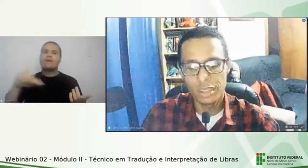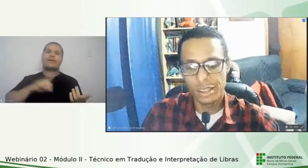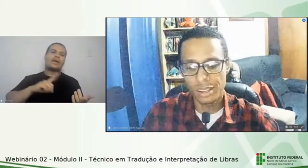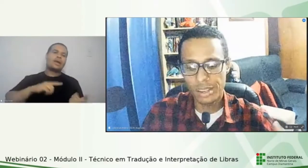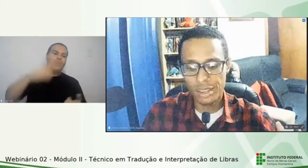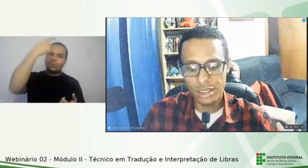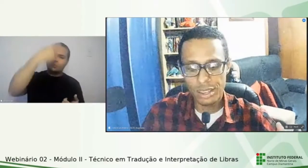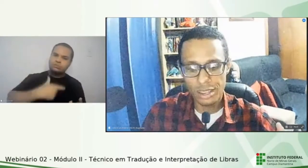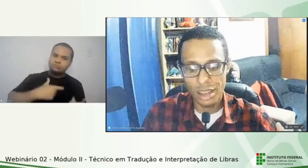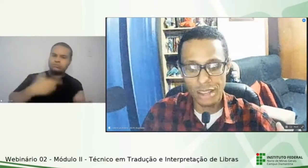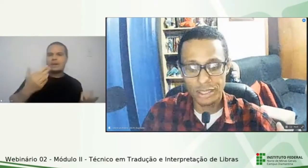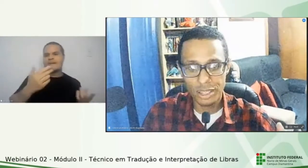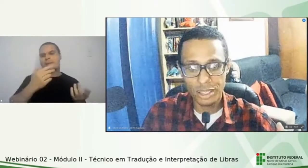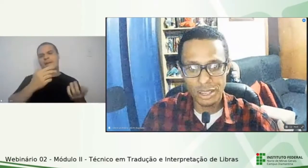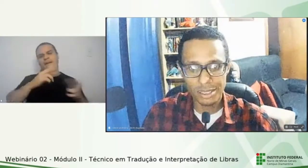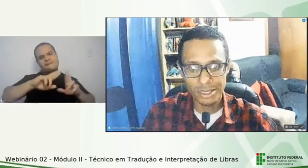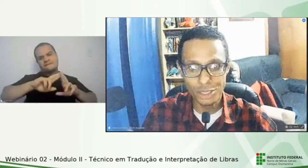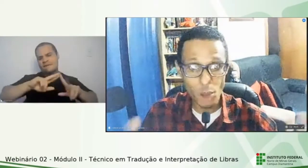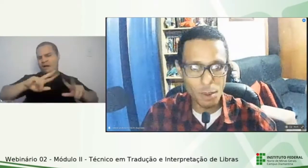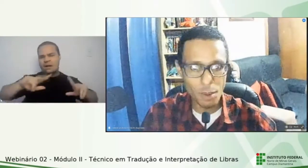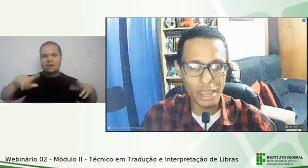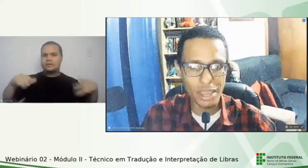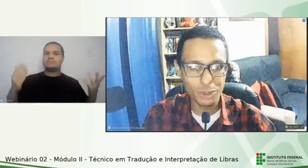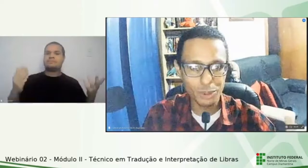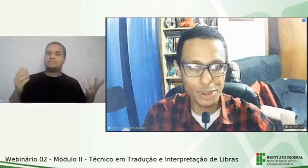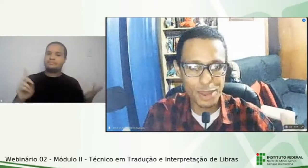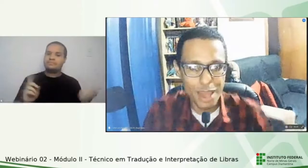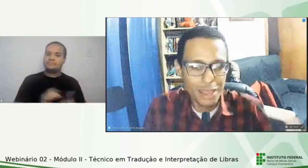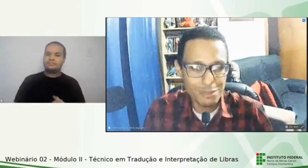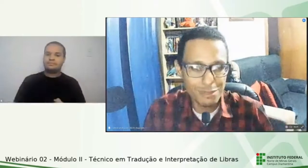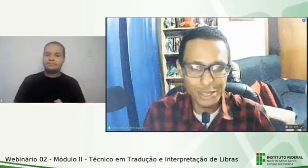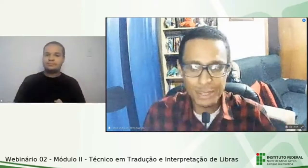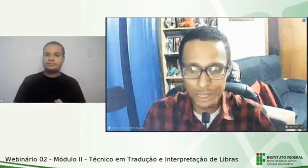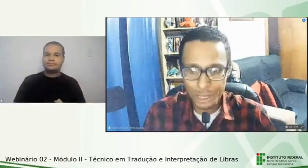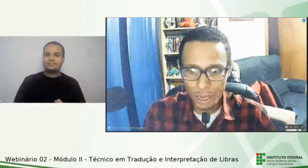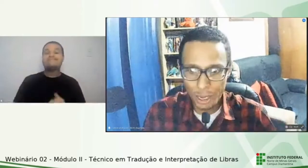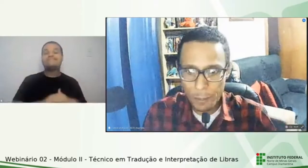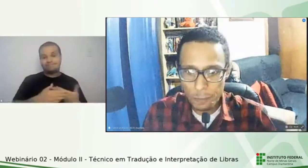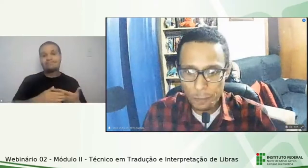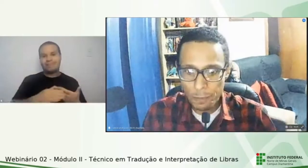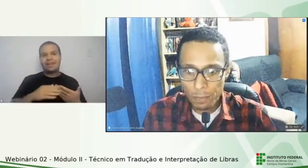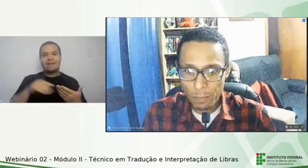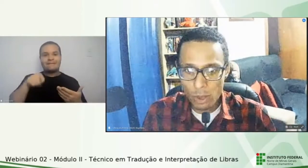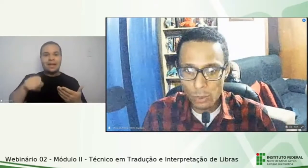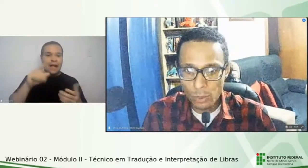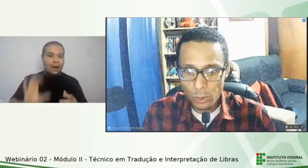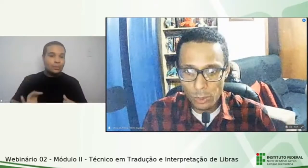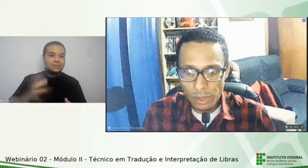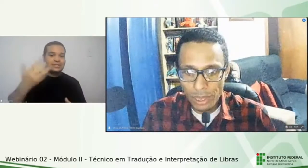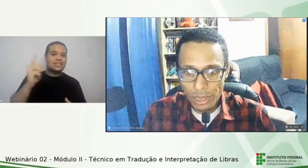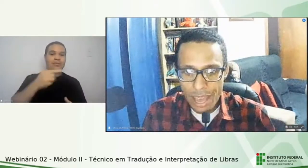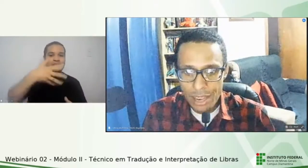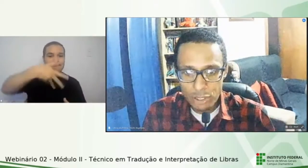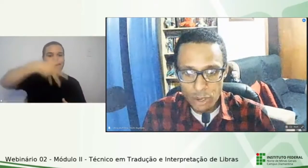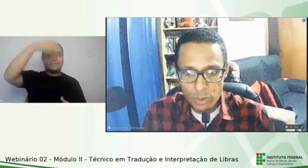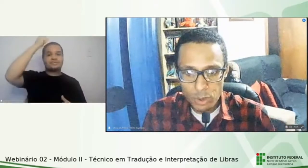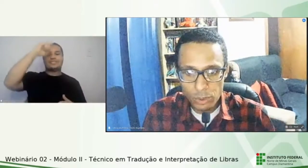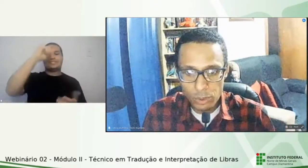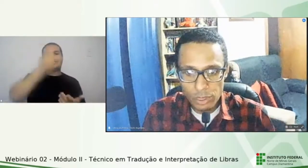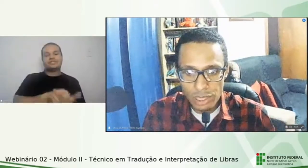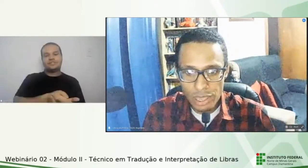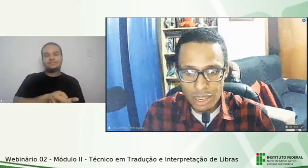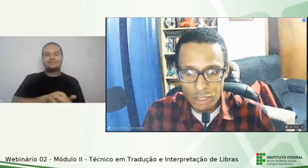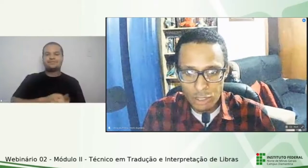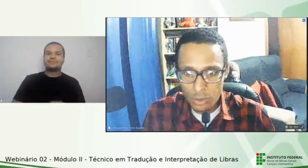coisas que a gente, no momento, é que vai decidir. O Lerisson,